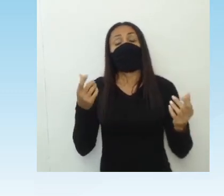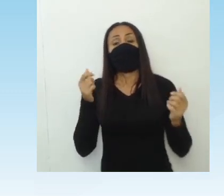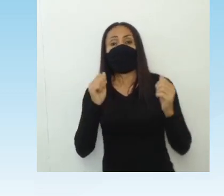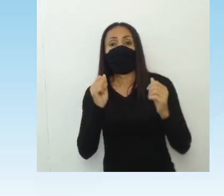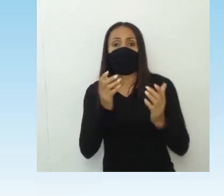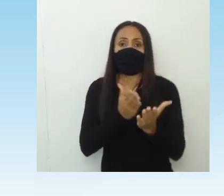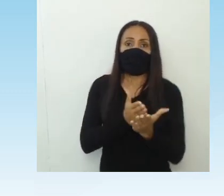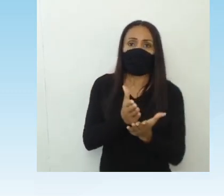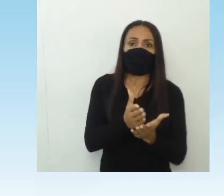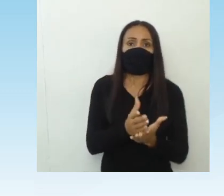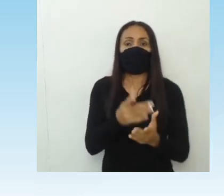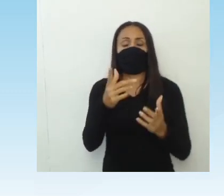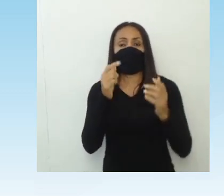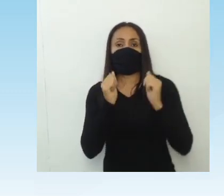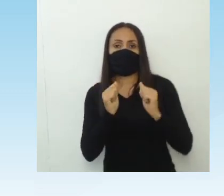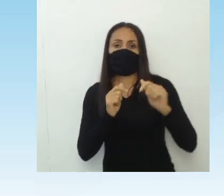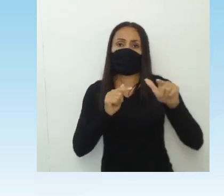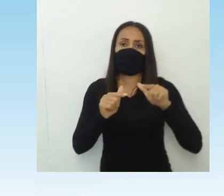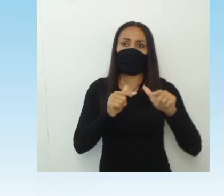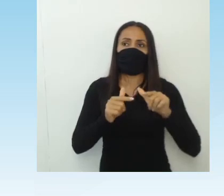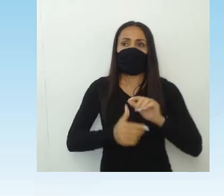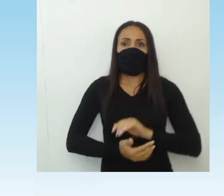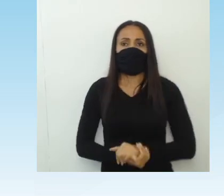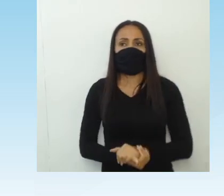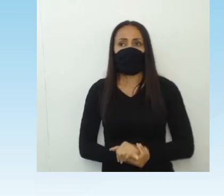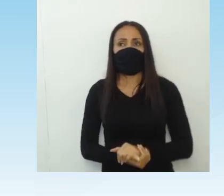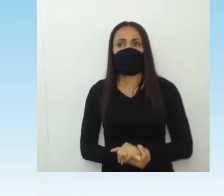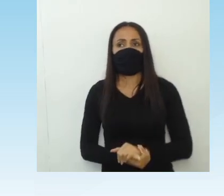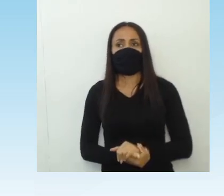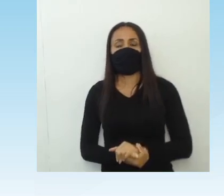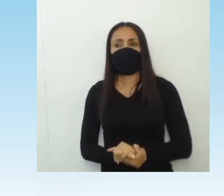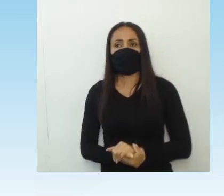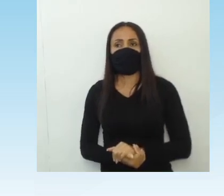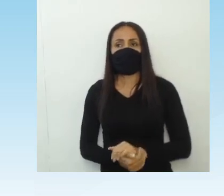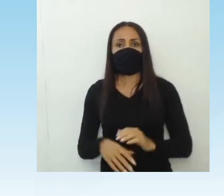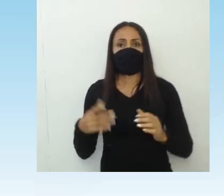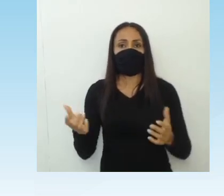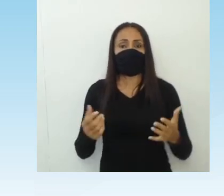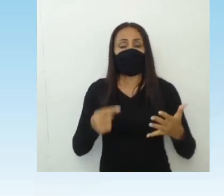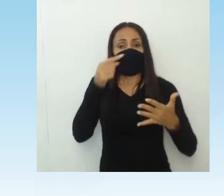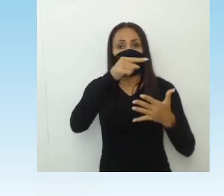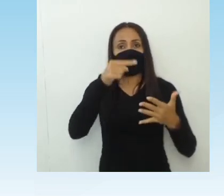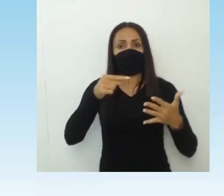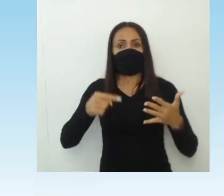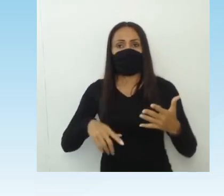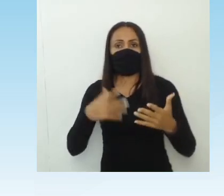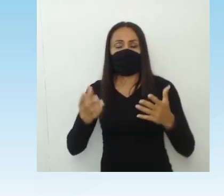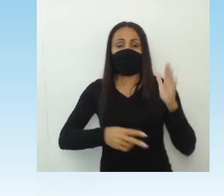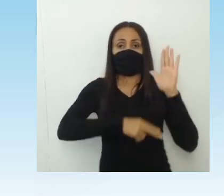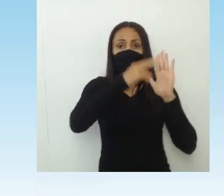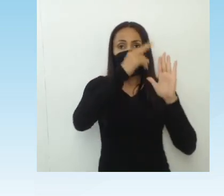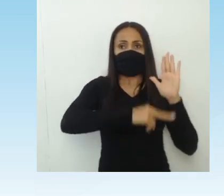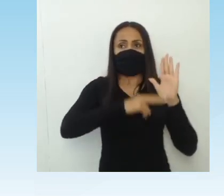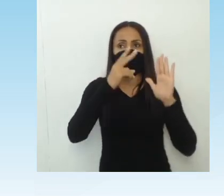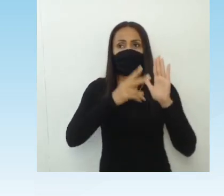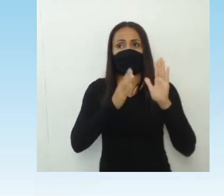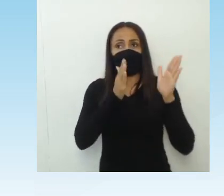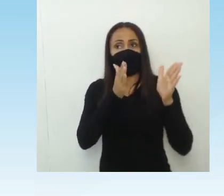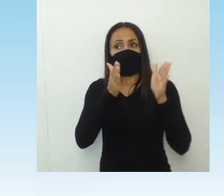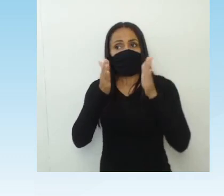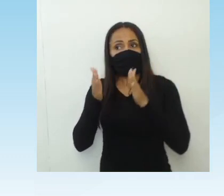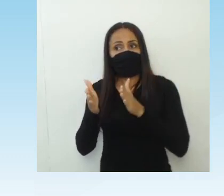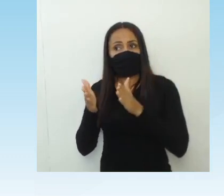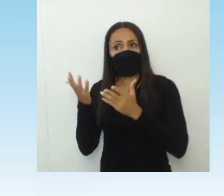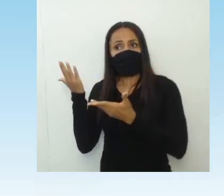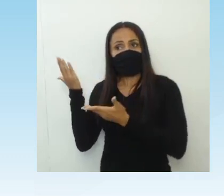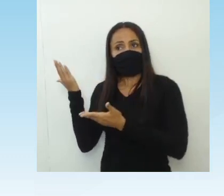aí você vai poder trabalhar. No sistema de numeração decimal, cada algarismo, no sentido da leitura para a esquerda,